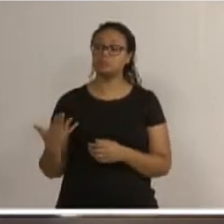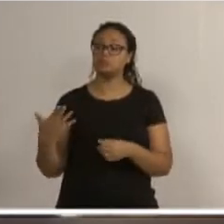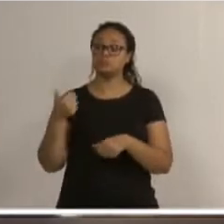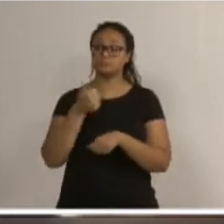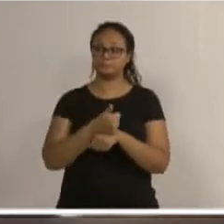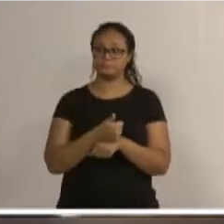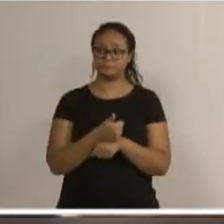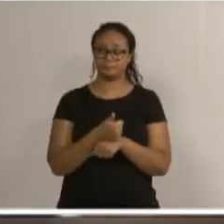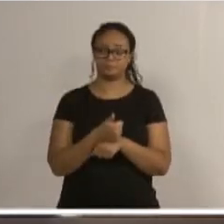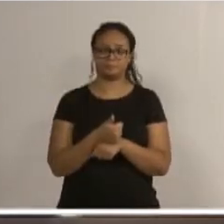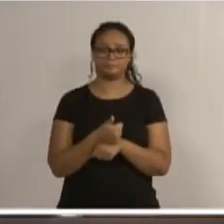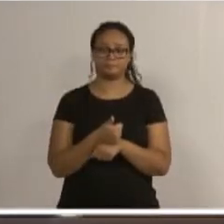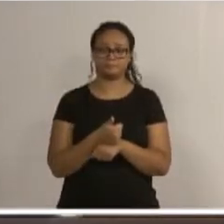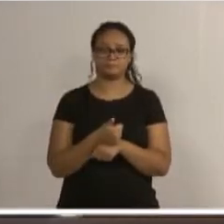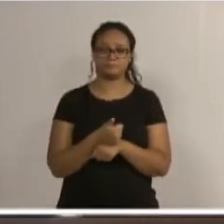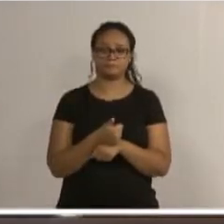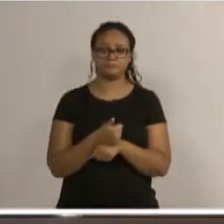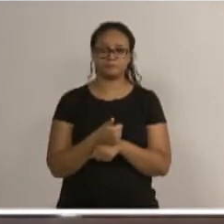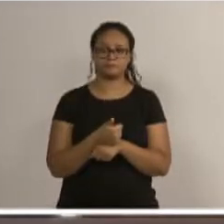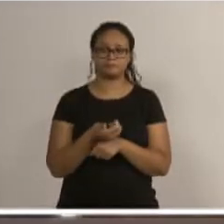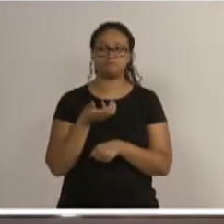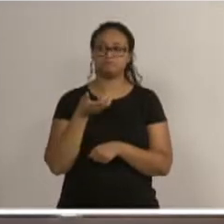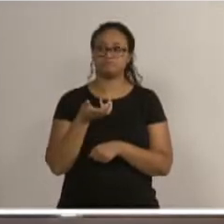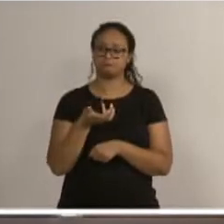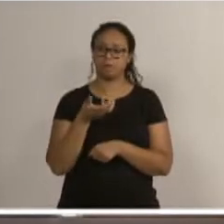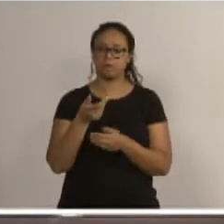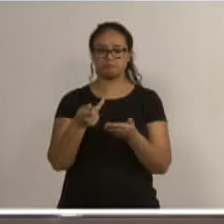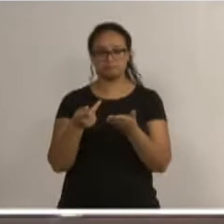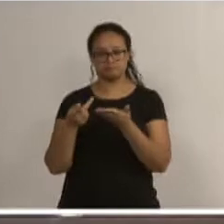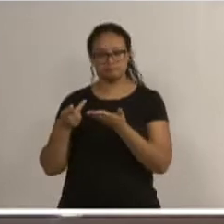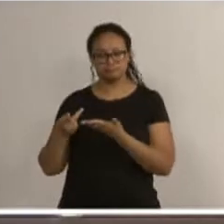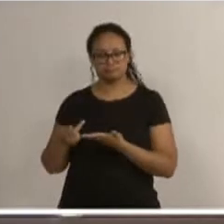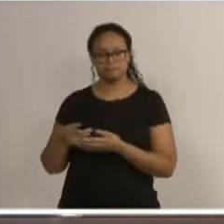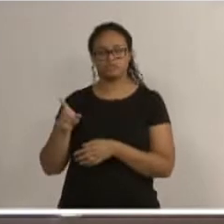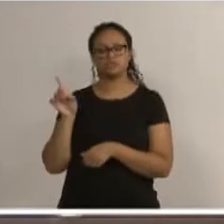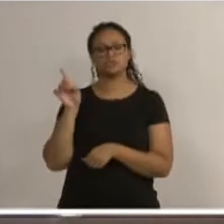aqui, eu quero trazer o diretor